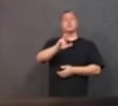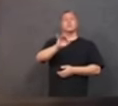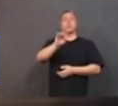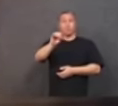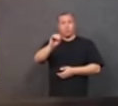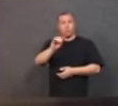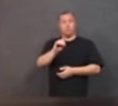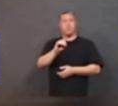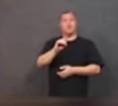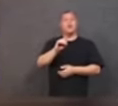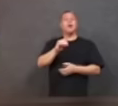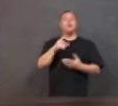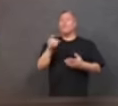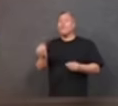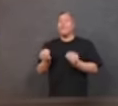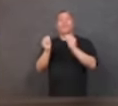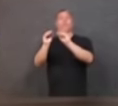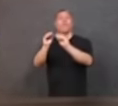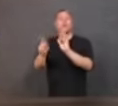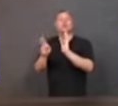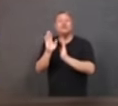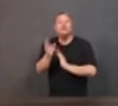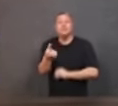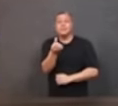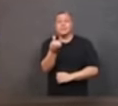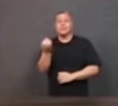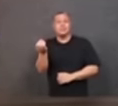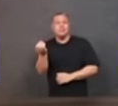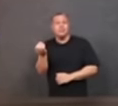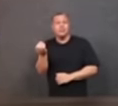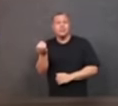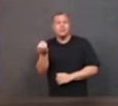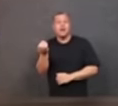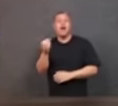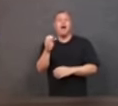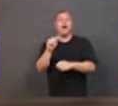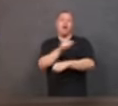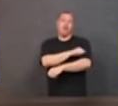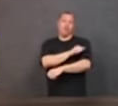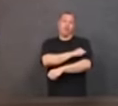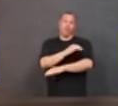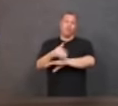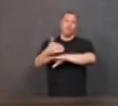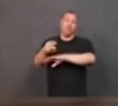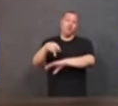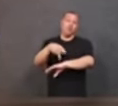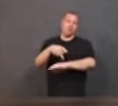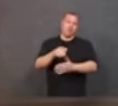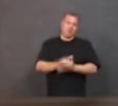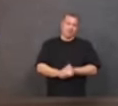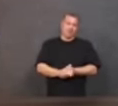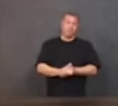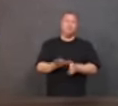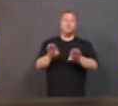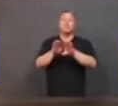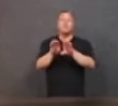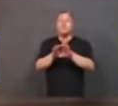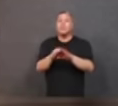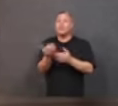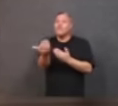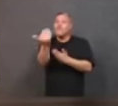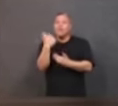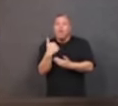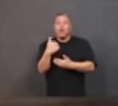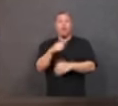600 alunos da UFO no exterior. Posteriormente, nós revitalizamos ainda mais, trouxemos alunos, só da África eu trouxe